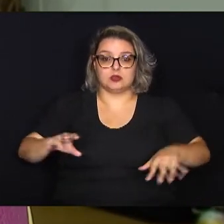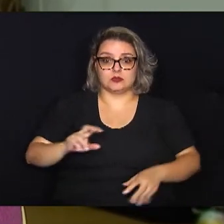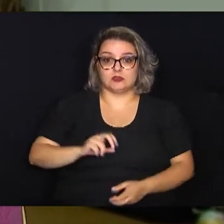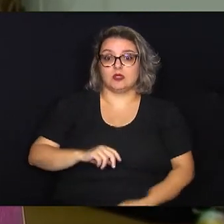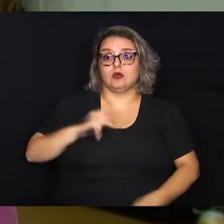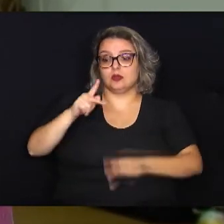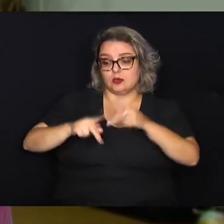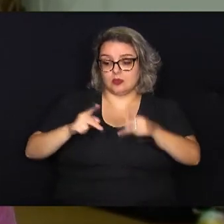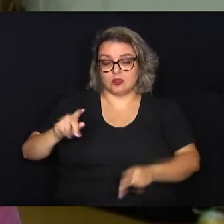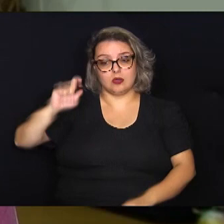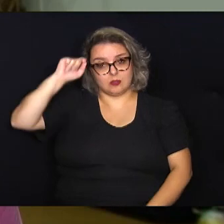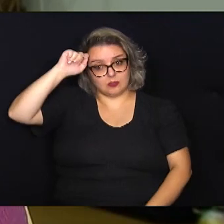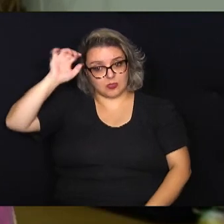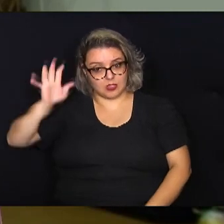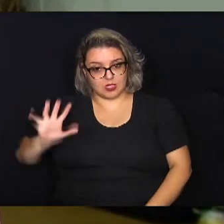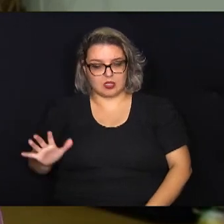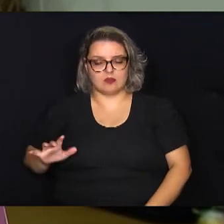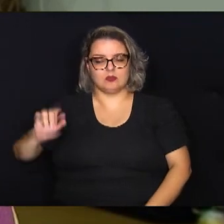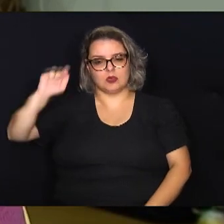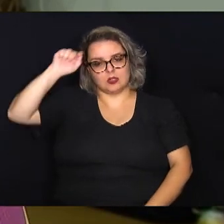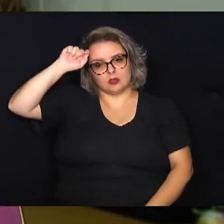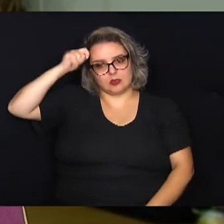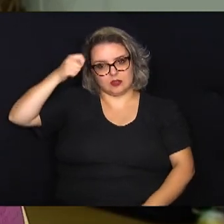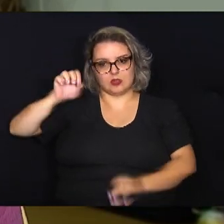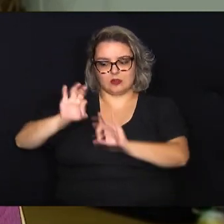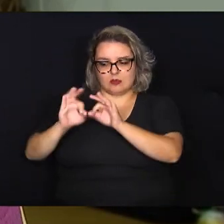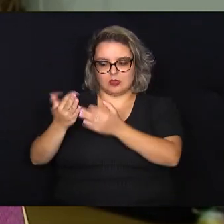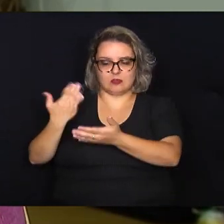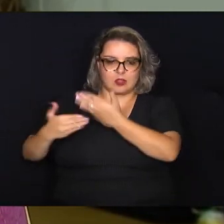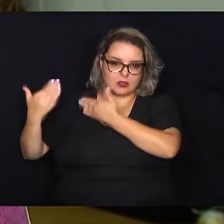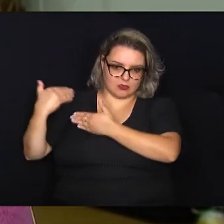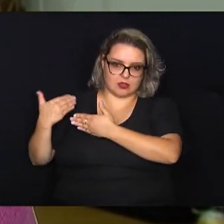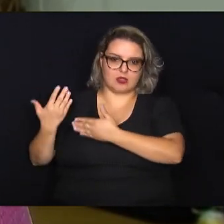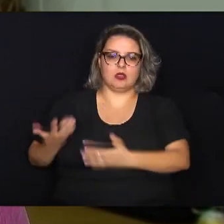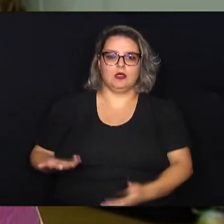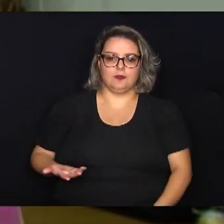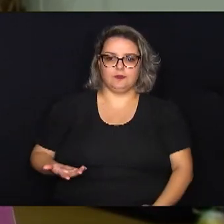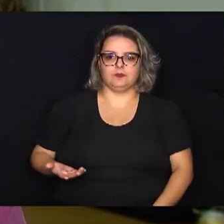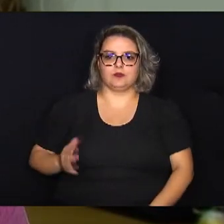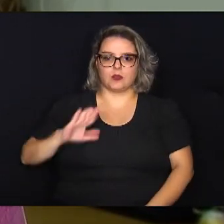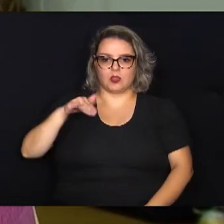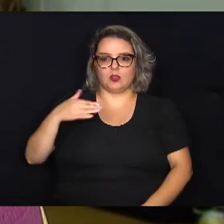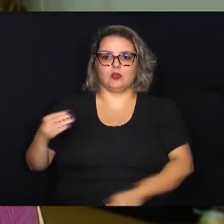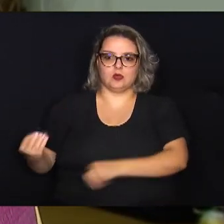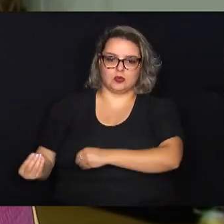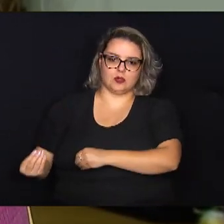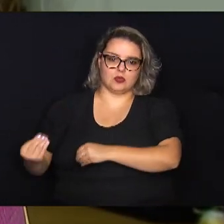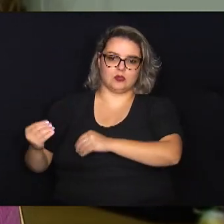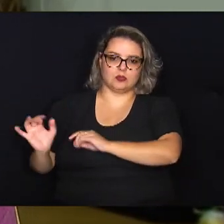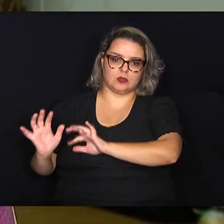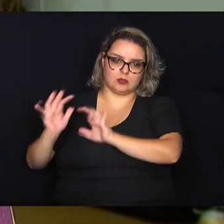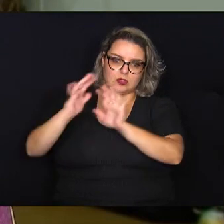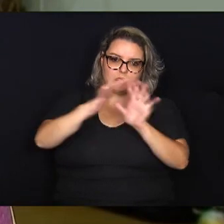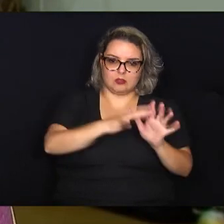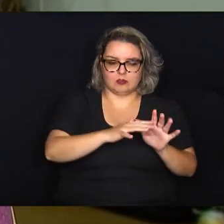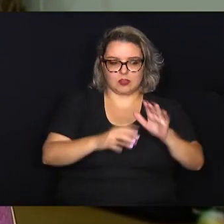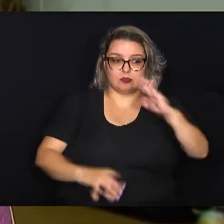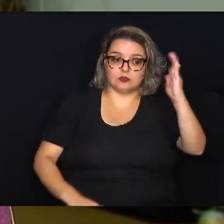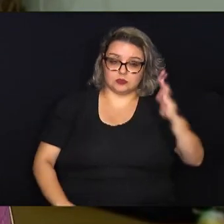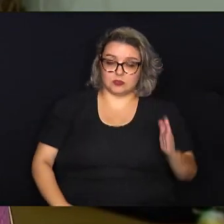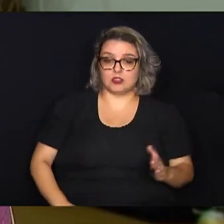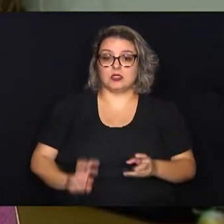dos afrodescendentes, quando o nosso povo veio para o nosso país, né? Então, a capoeira